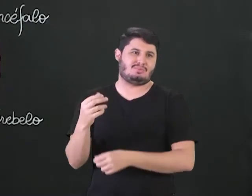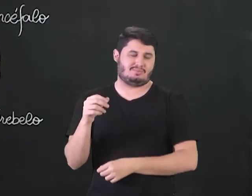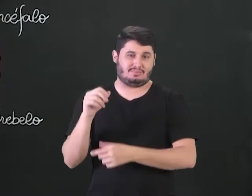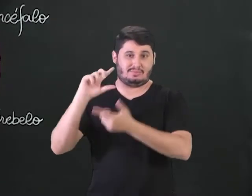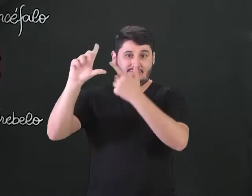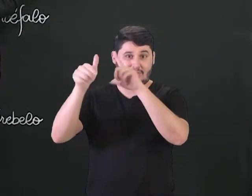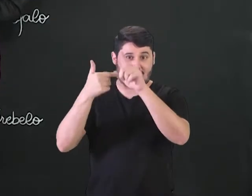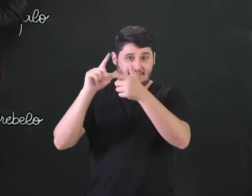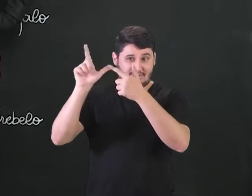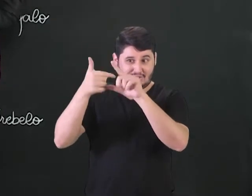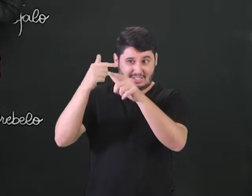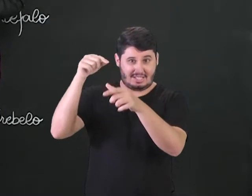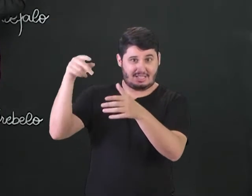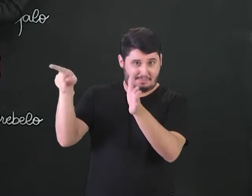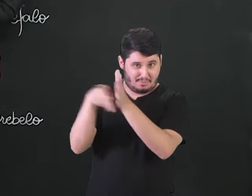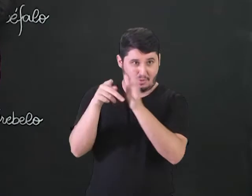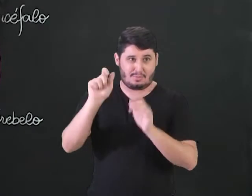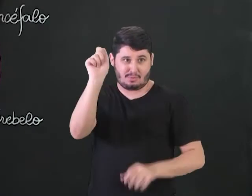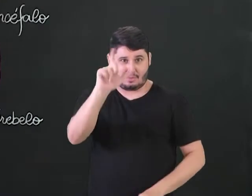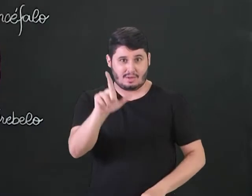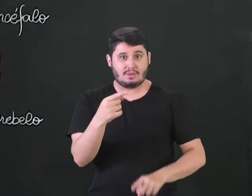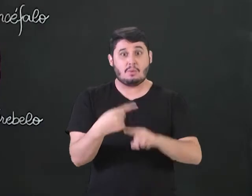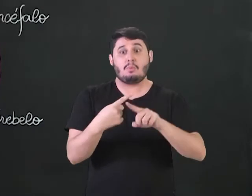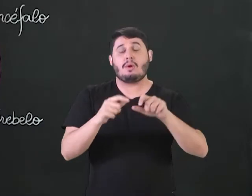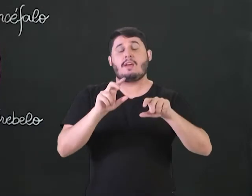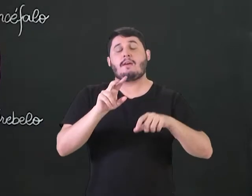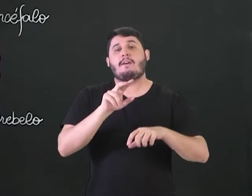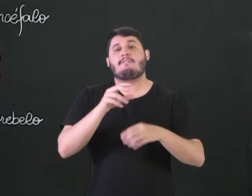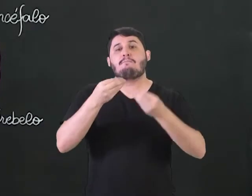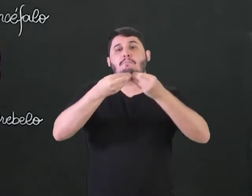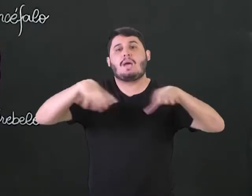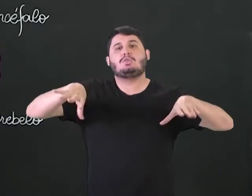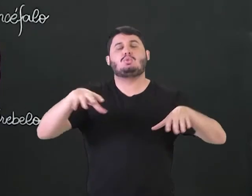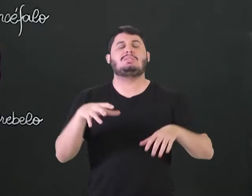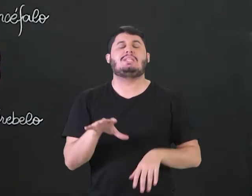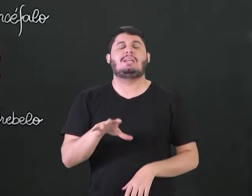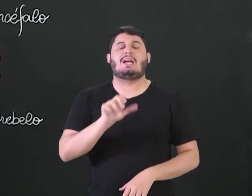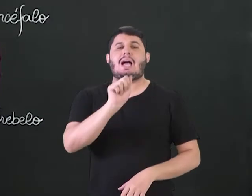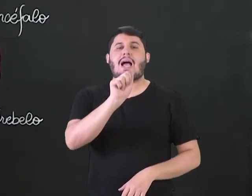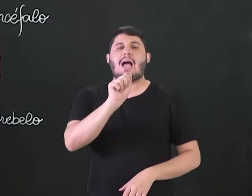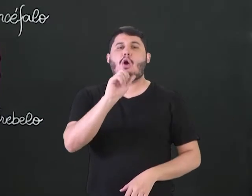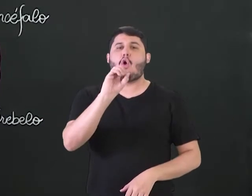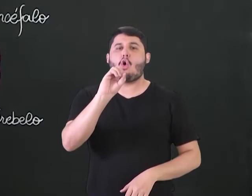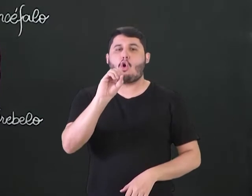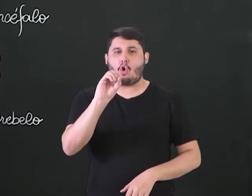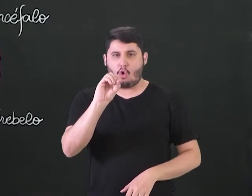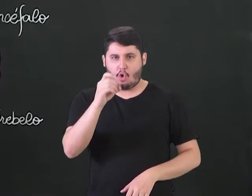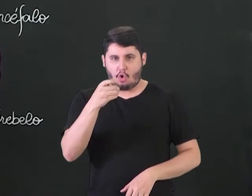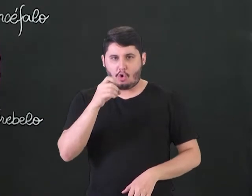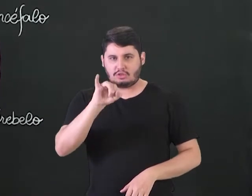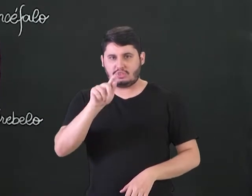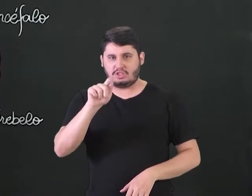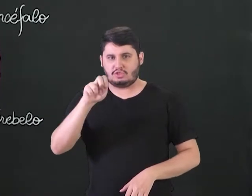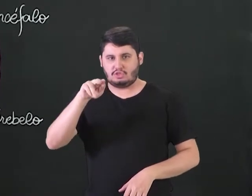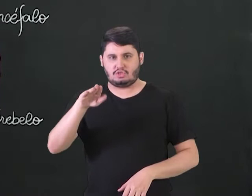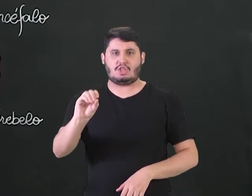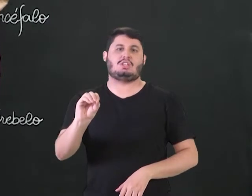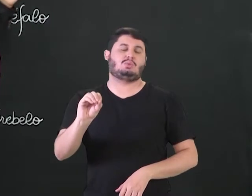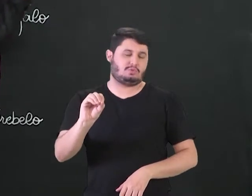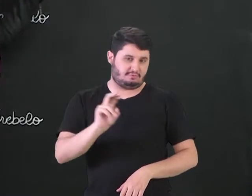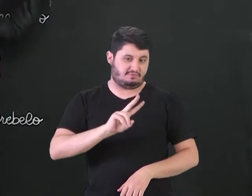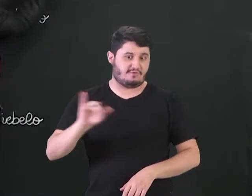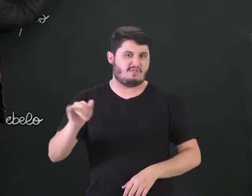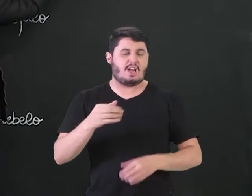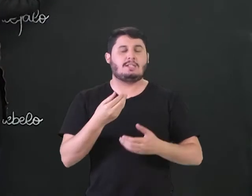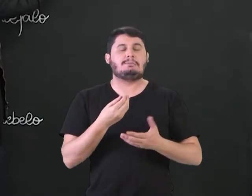a chegada da nutrição, do oxigênio para esse neurônio, eu preciso desse astrócito. Ok, é o suporte. Além disso, eu tenho aqui